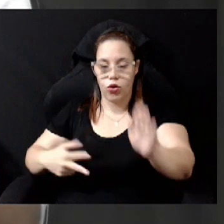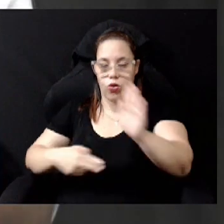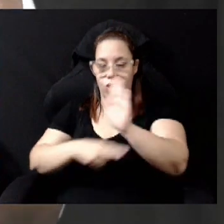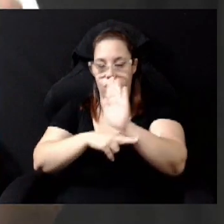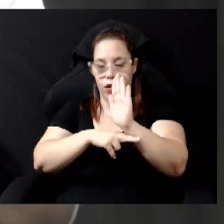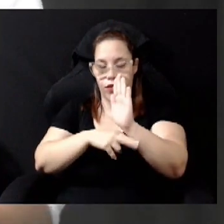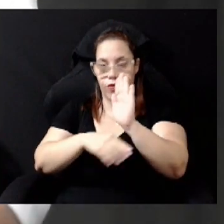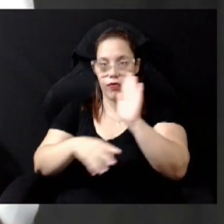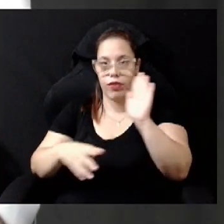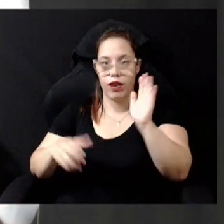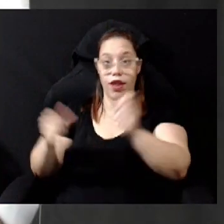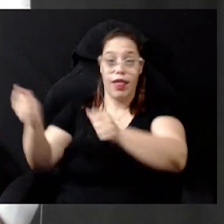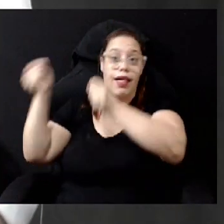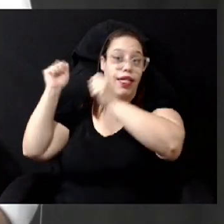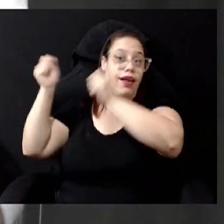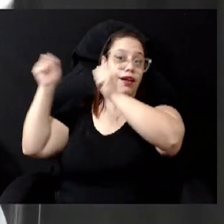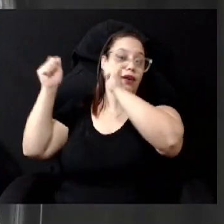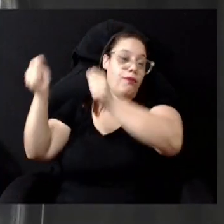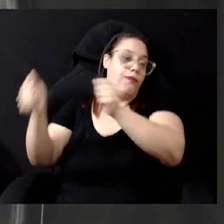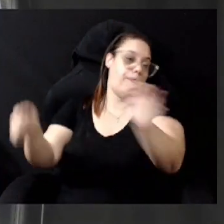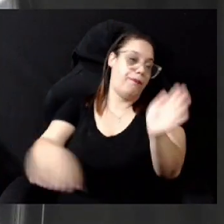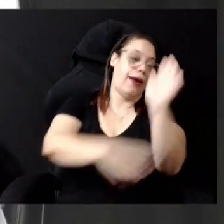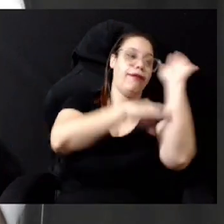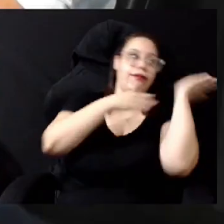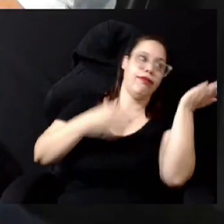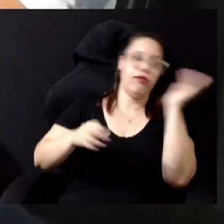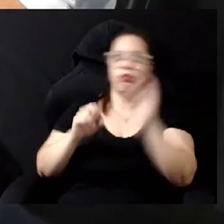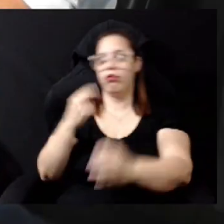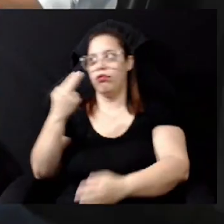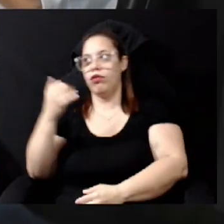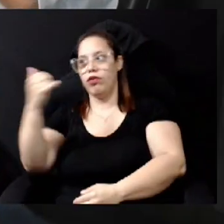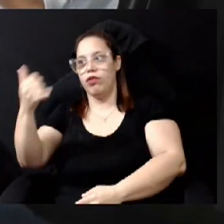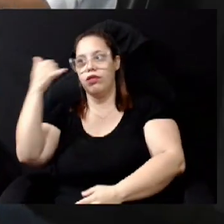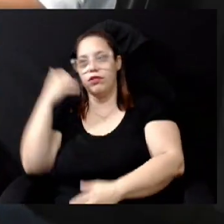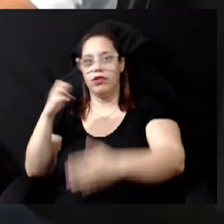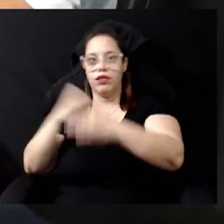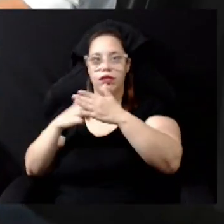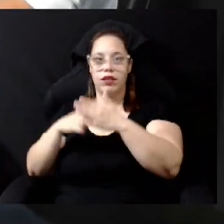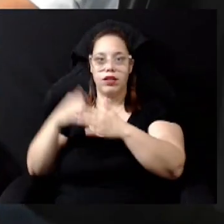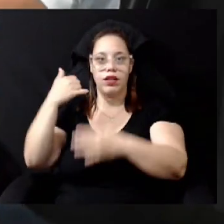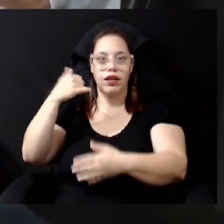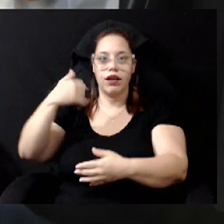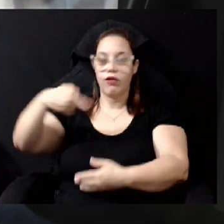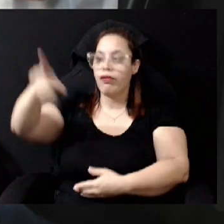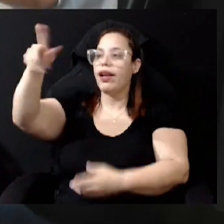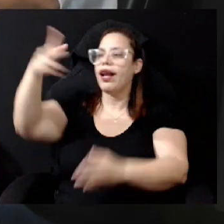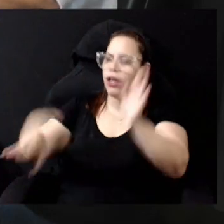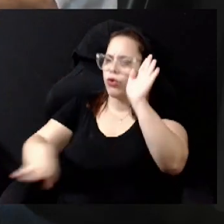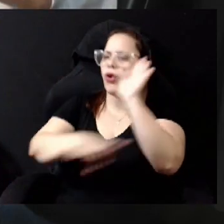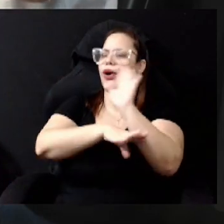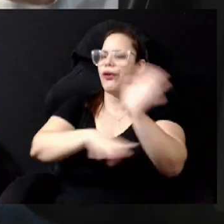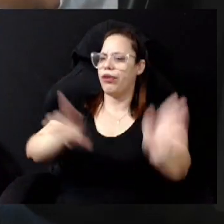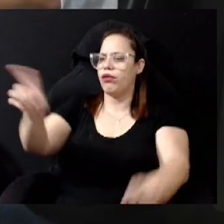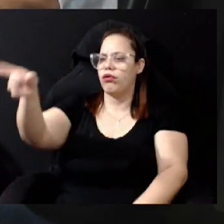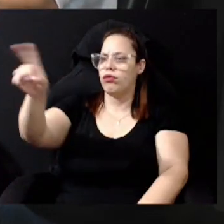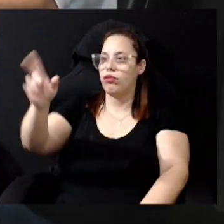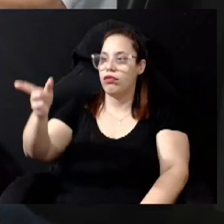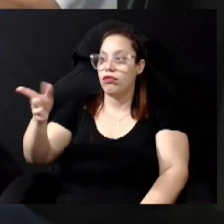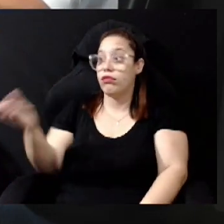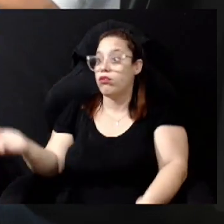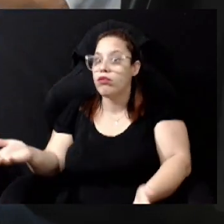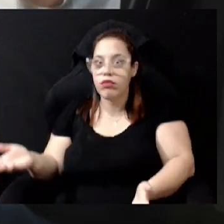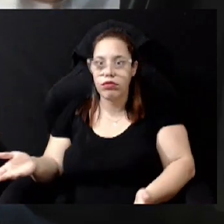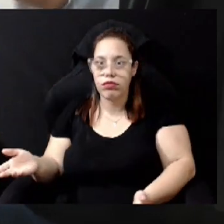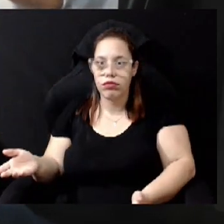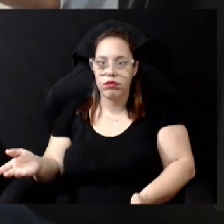a motosserra, vamos lá e cortamos. Ou liga para a empresa e fala para a empresa, vai lá, aqui. Isso, não, né? Ela tem que passar, é feita